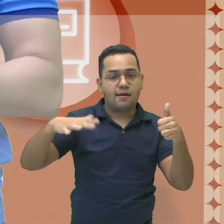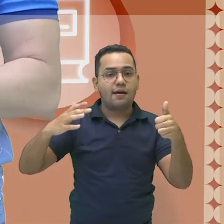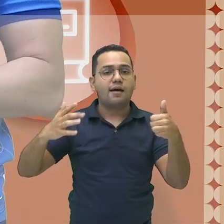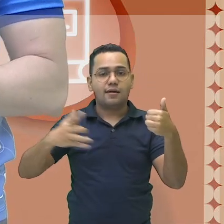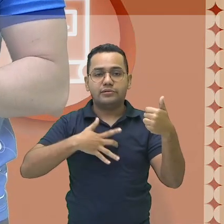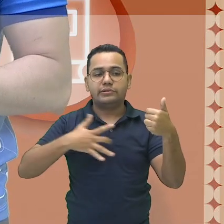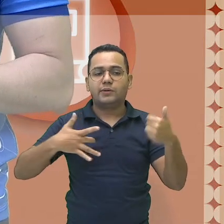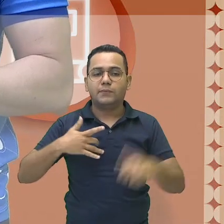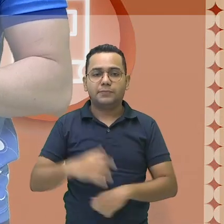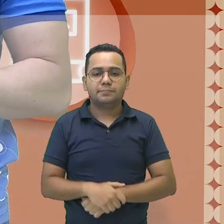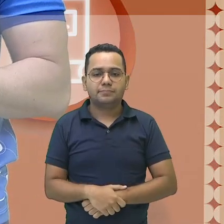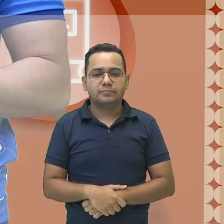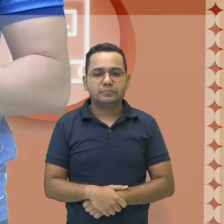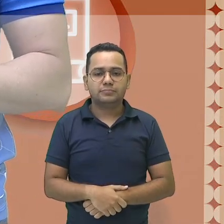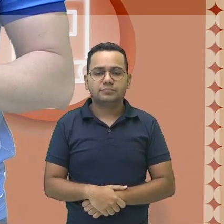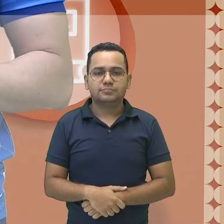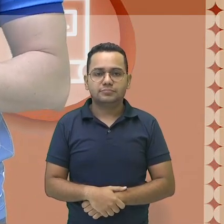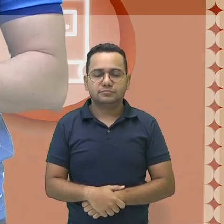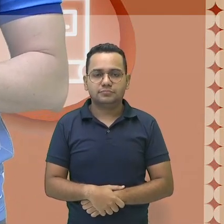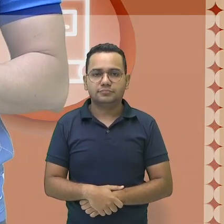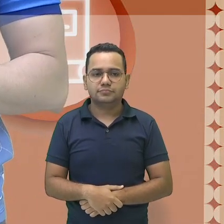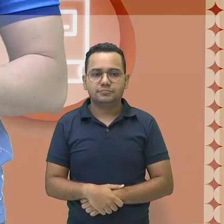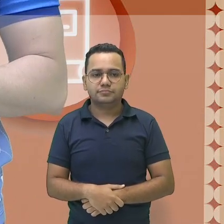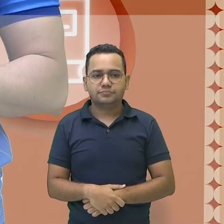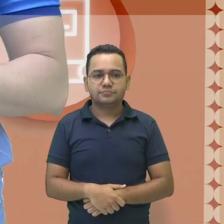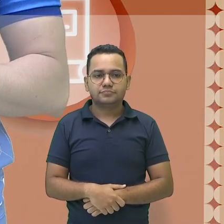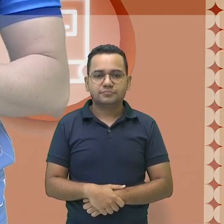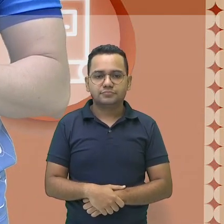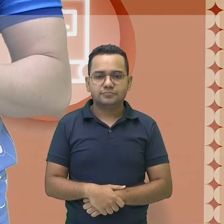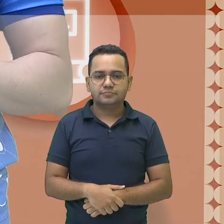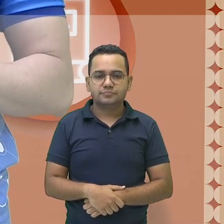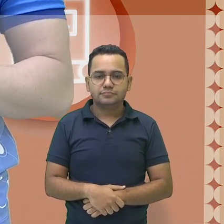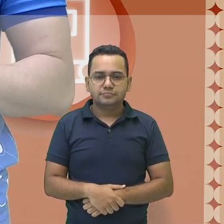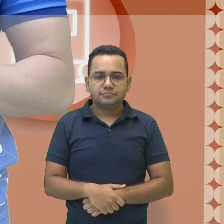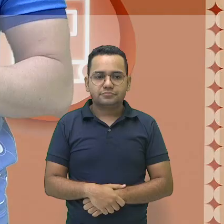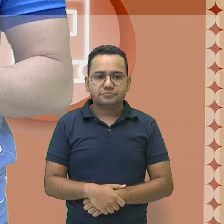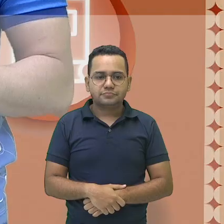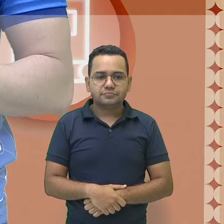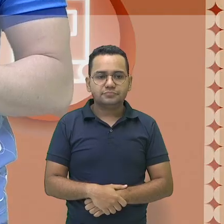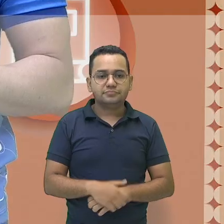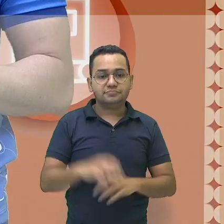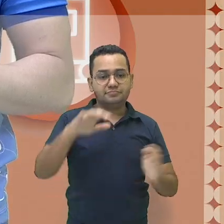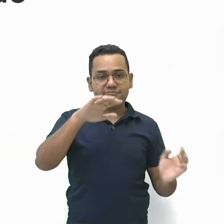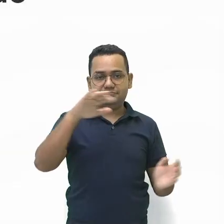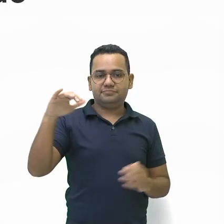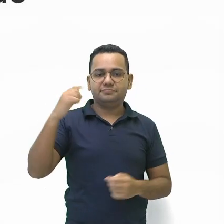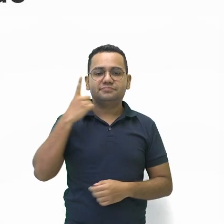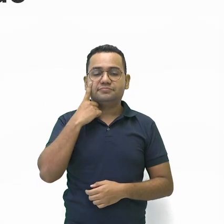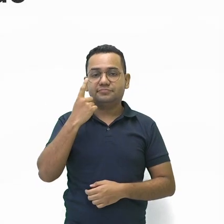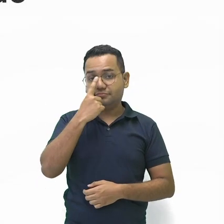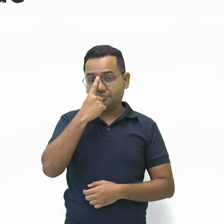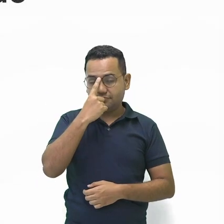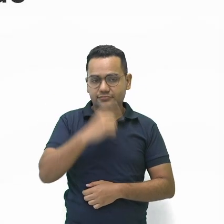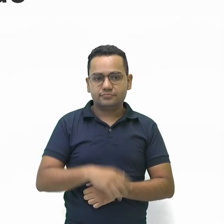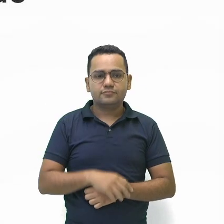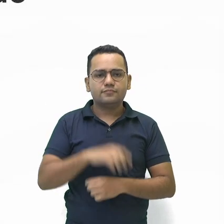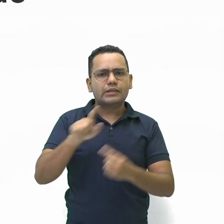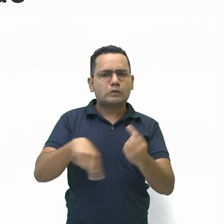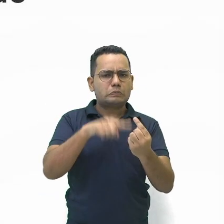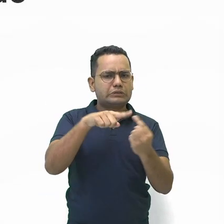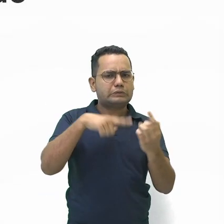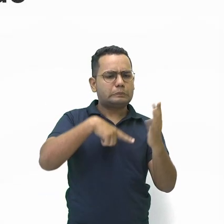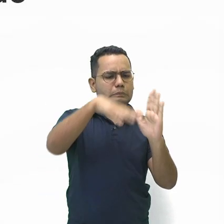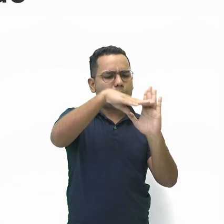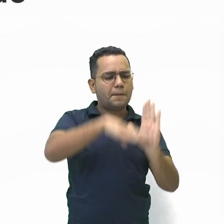da gente de uma forma geral, certo? Nós tratamos também sobre os objetivos dessa educação ambiental. Tem um propósito, tem um objetivo,